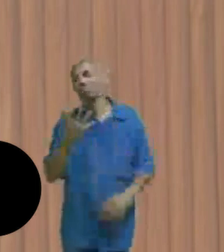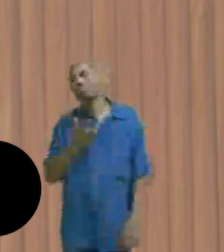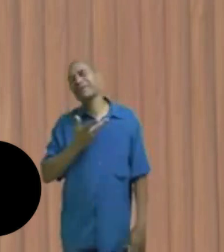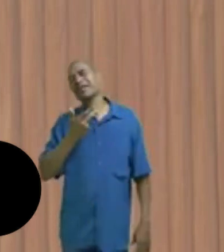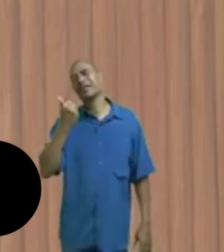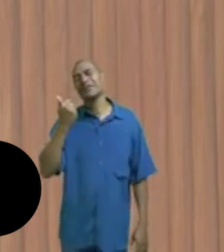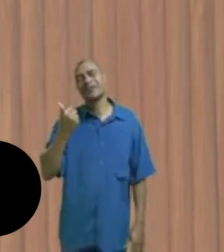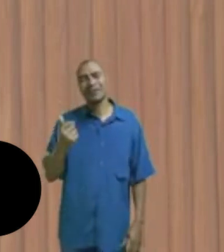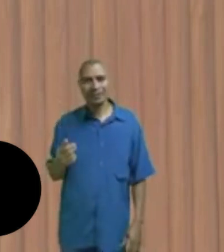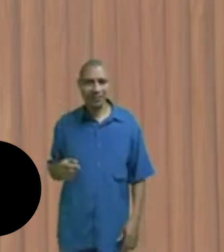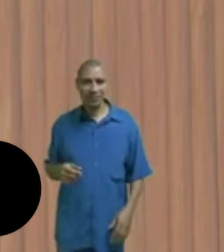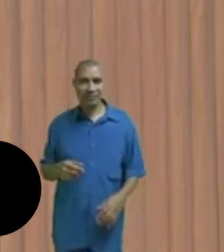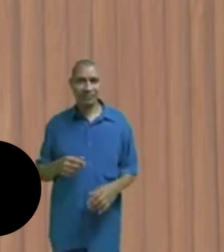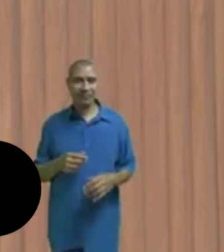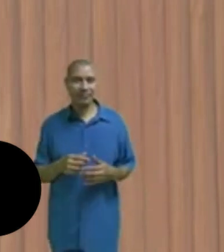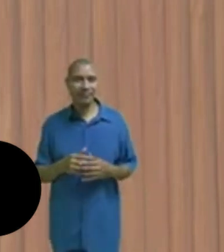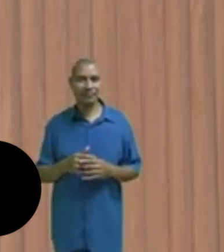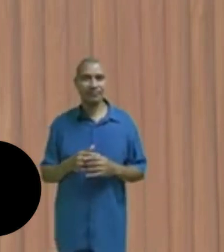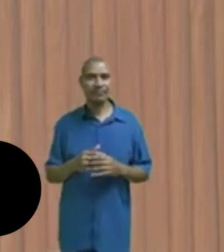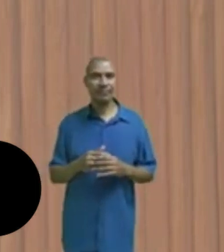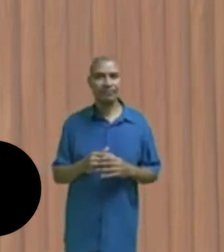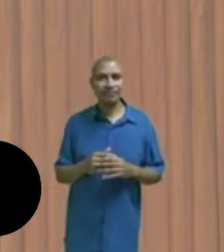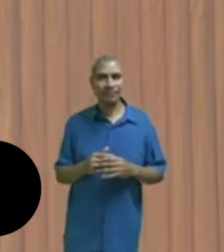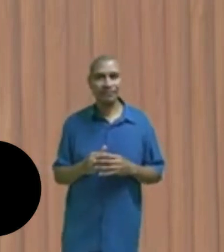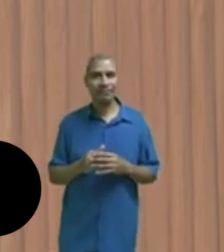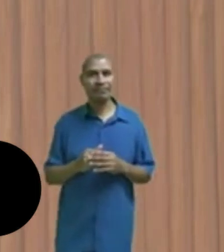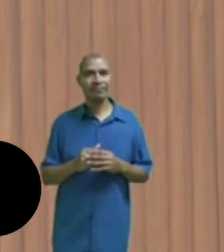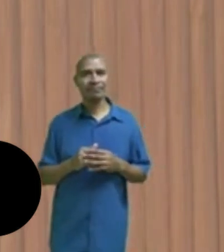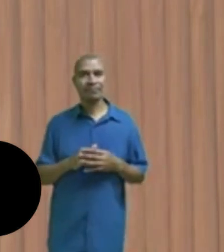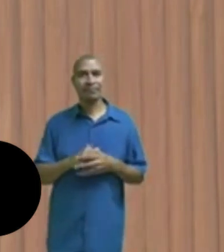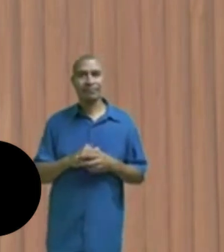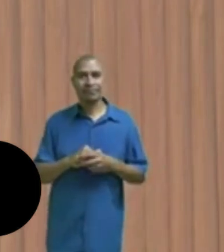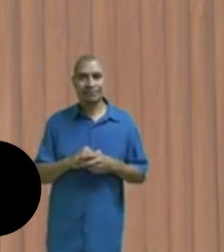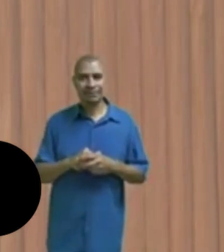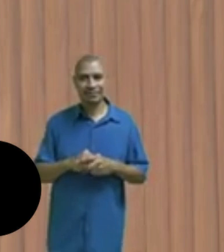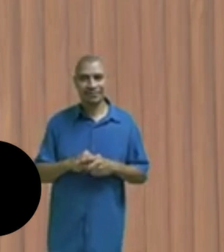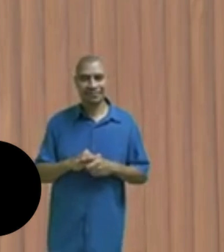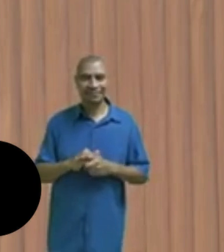desse capítulo deveria ser #fica a dica.